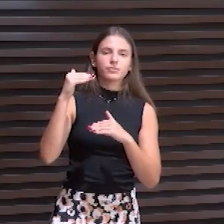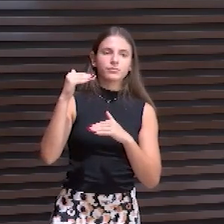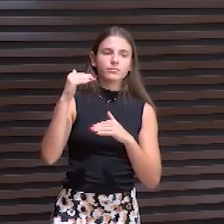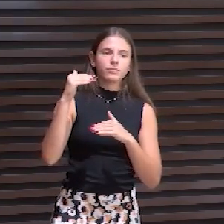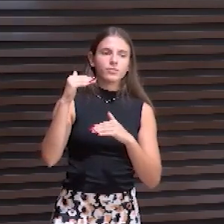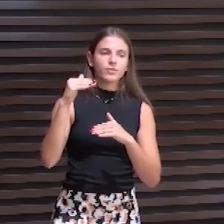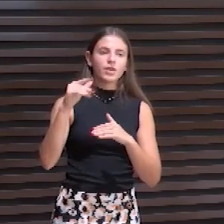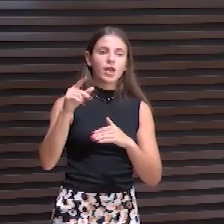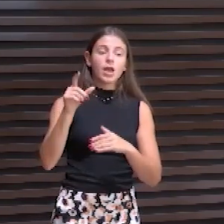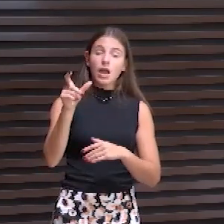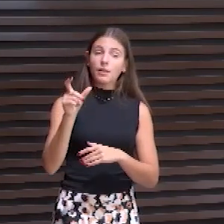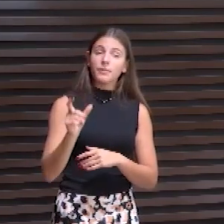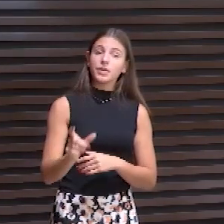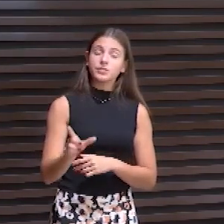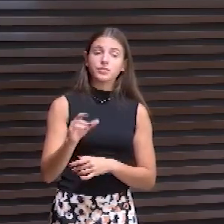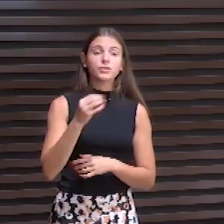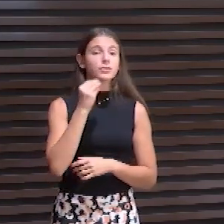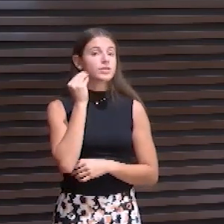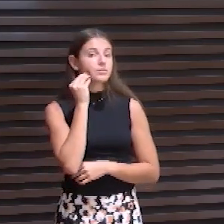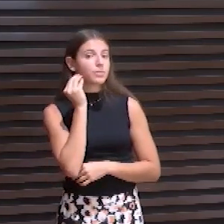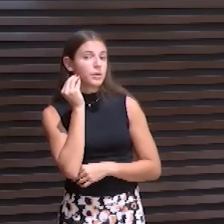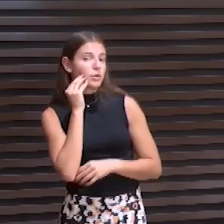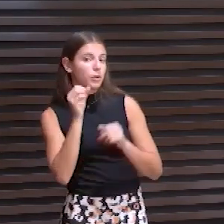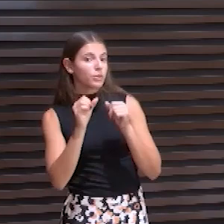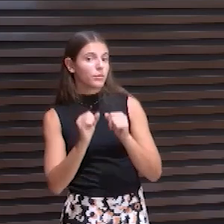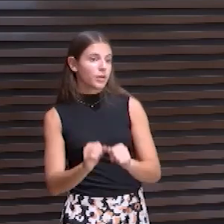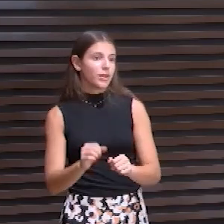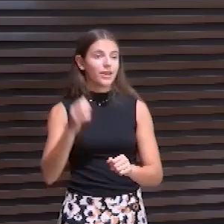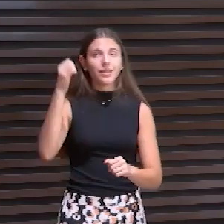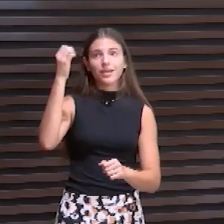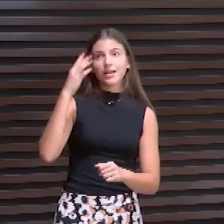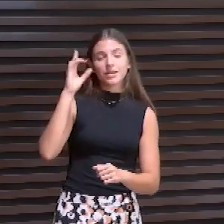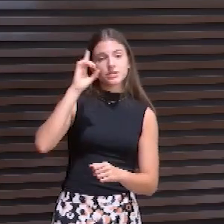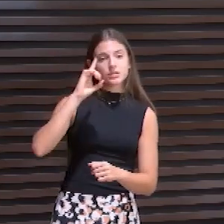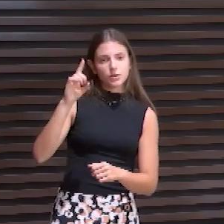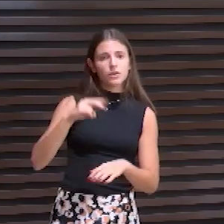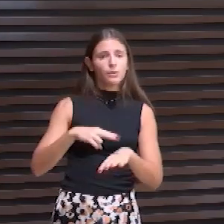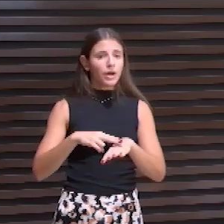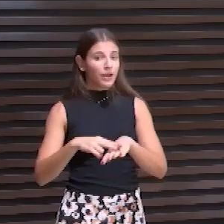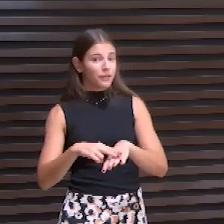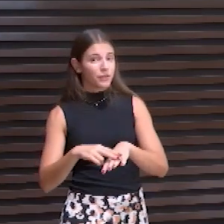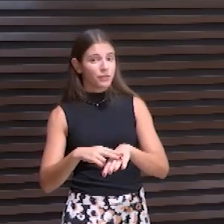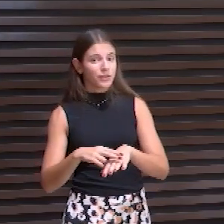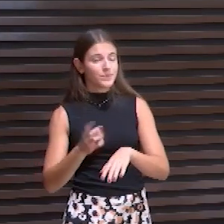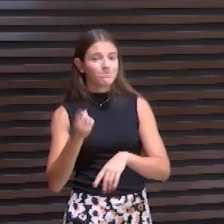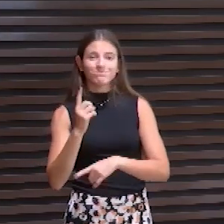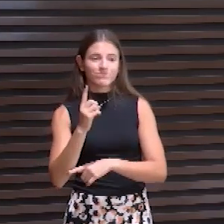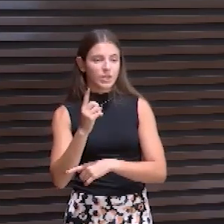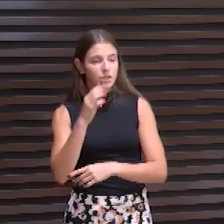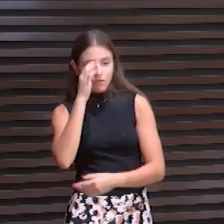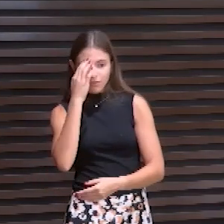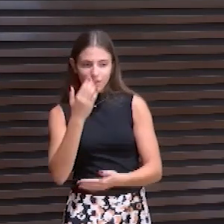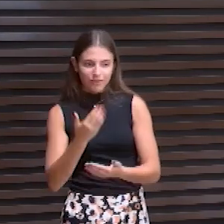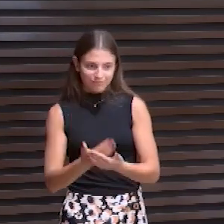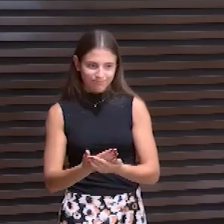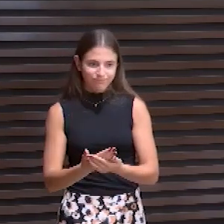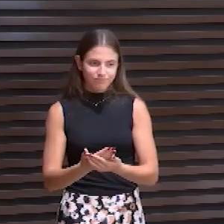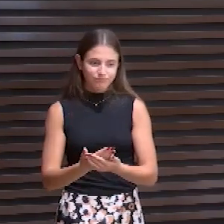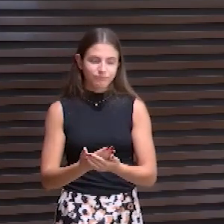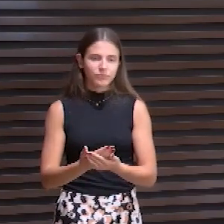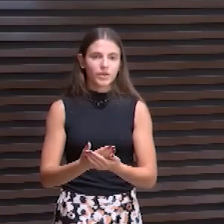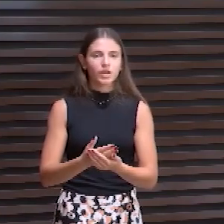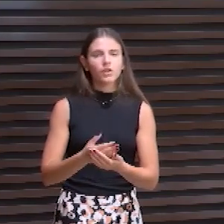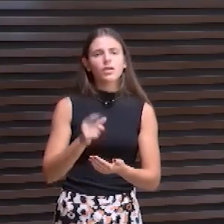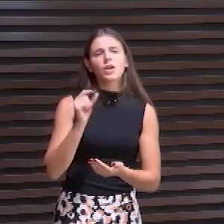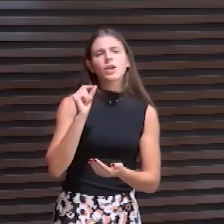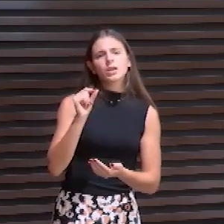Quem experimentou do poder e da graça de Deus foi aquela viúva de Sarepta que vocês tanto odiavam. Então por que vocês acham que